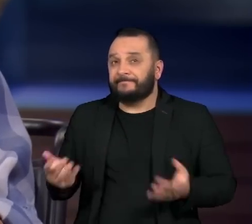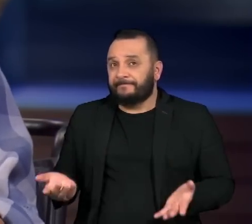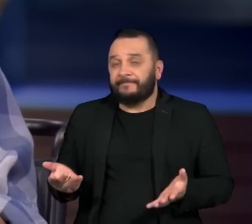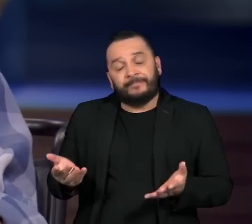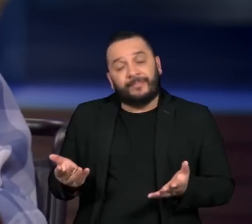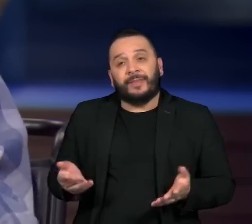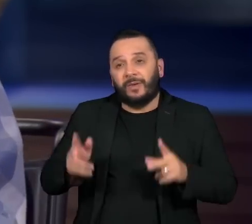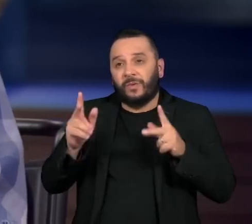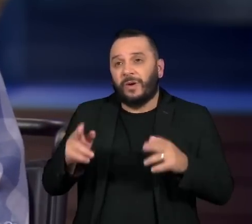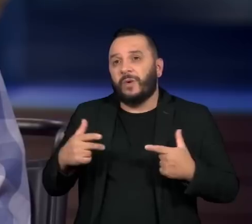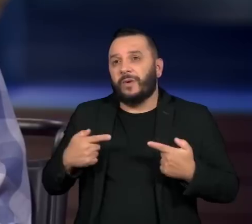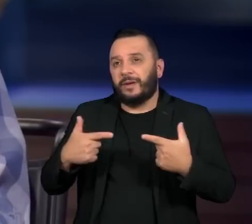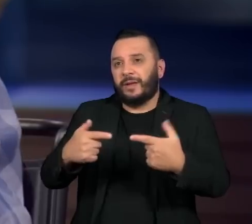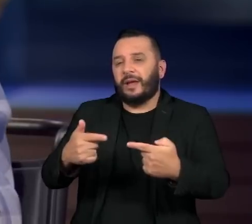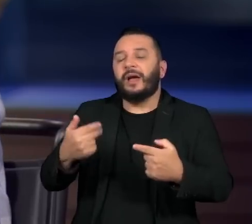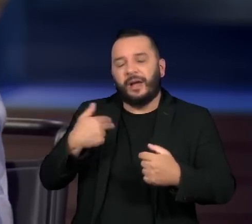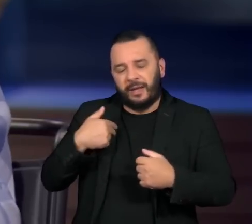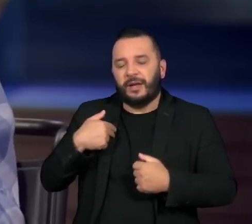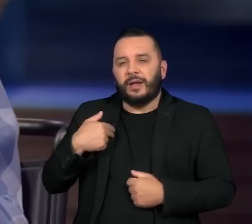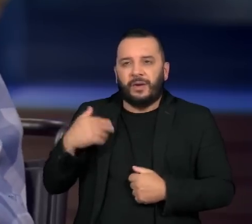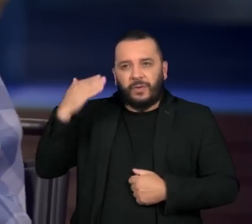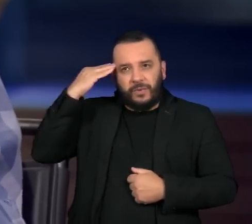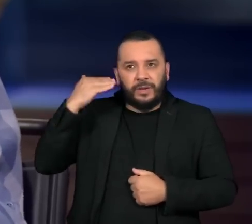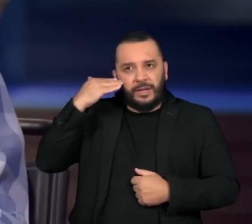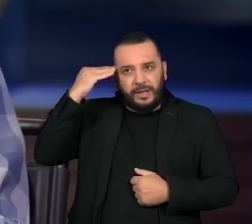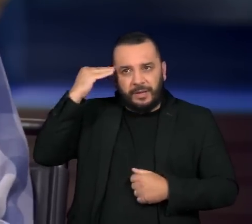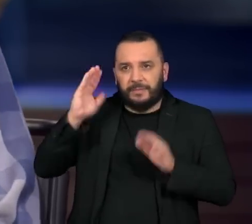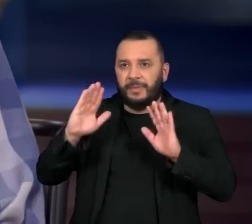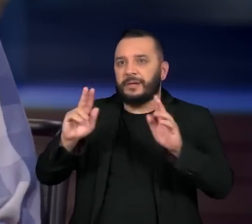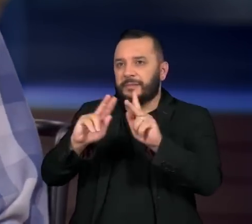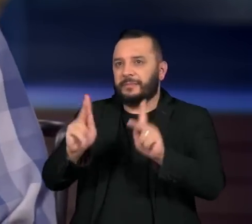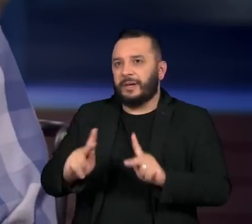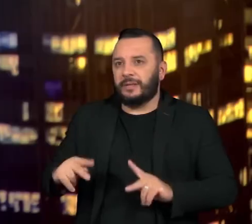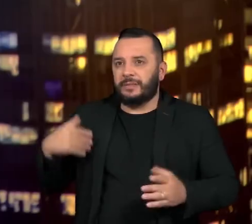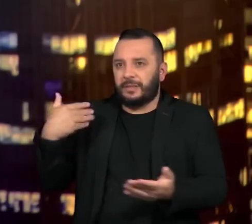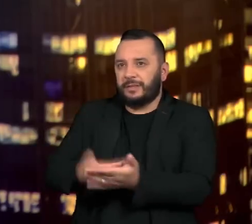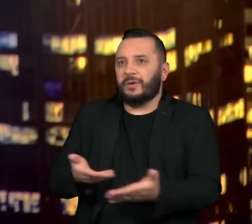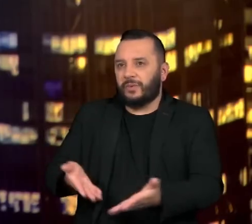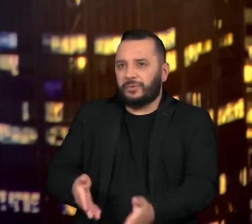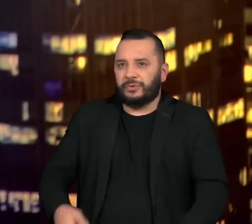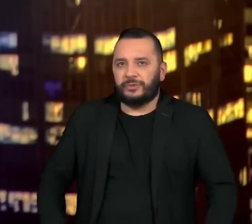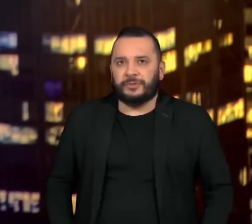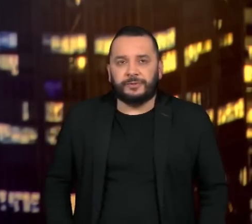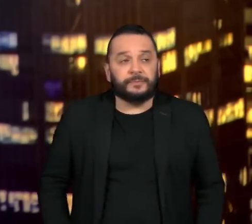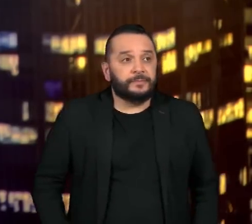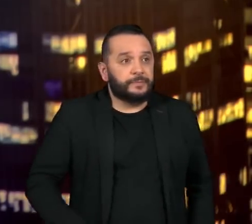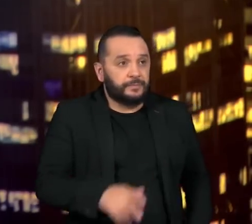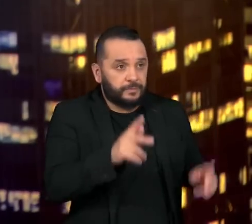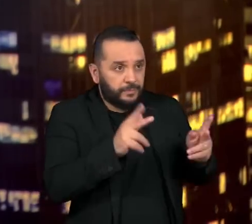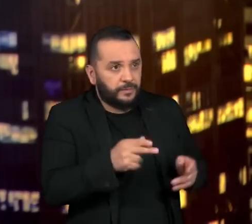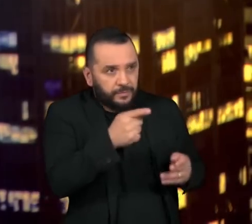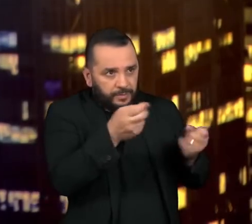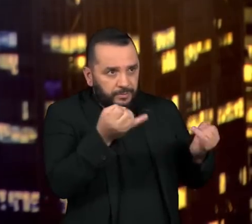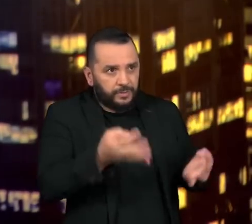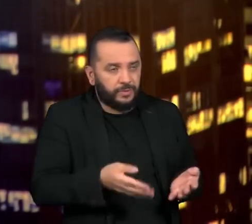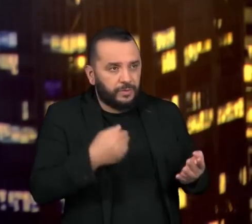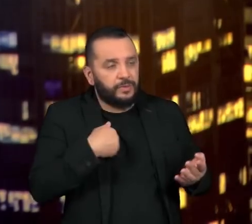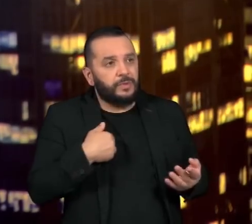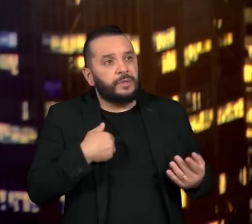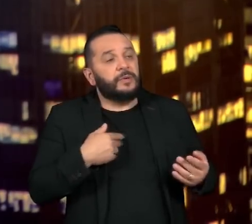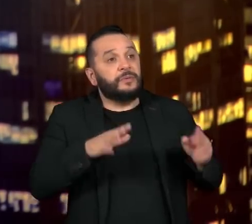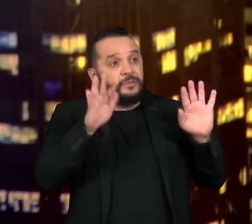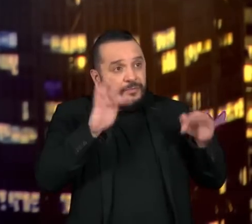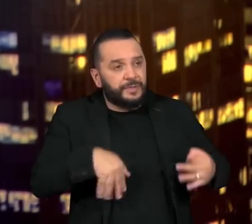da Coreia, que nunca houve um acordo de paz, mas sim um cessar-fogo que dura até hoje. Porque, como o professor colocou aí, né, para não ter um fim, precisa de muitos recursos.